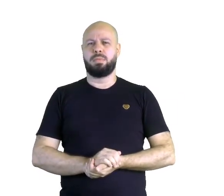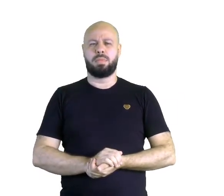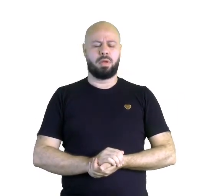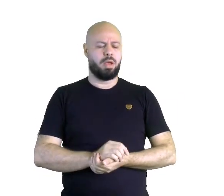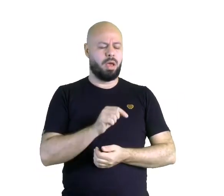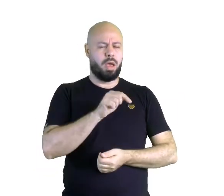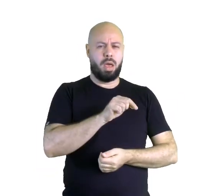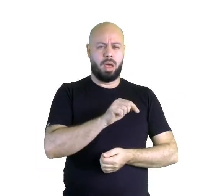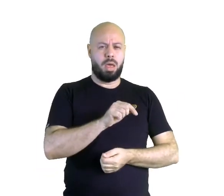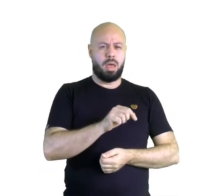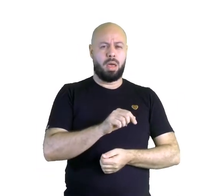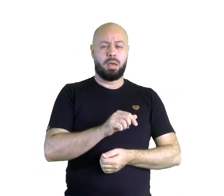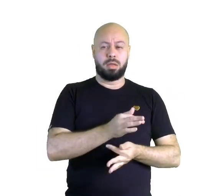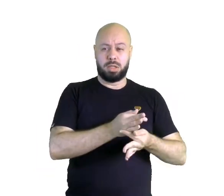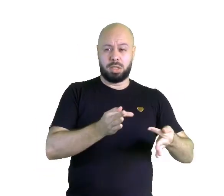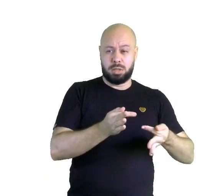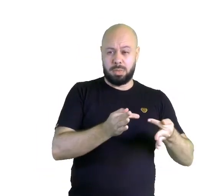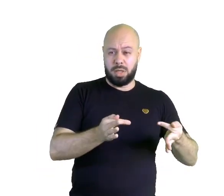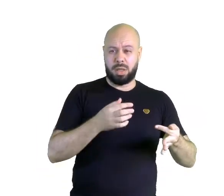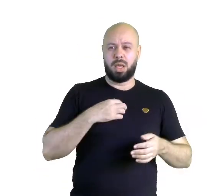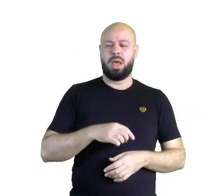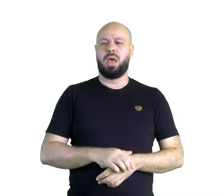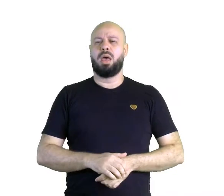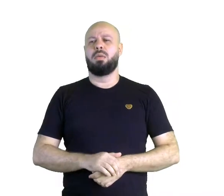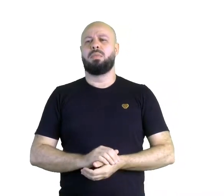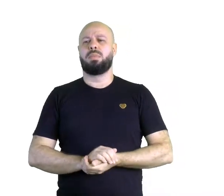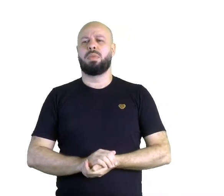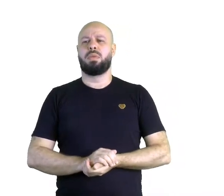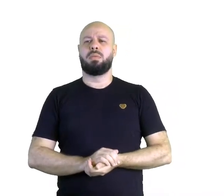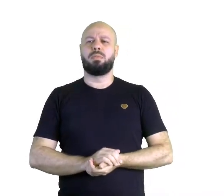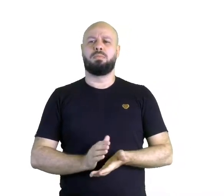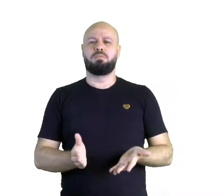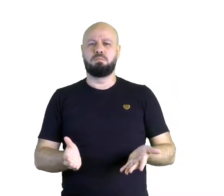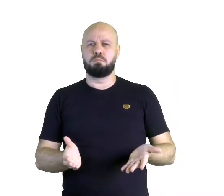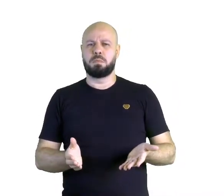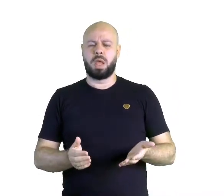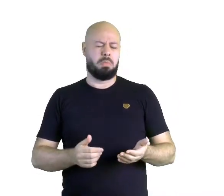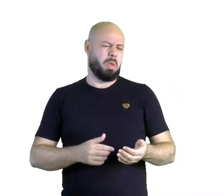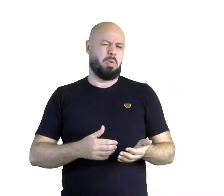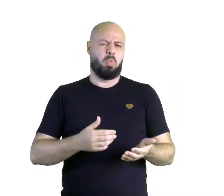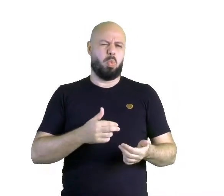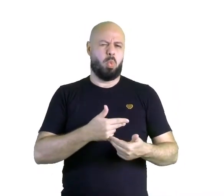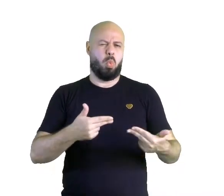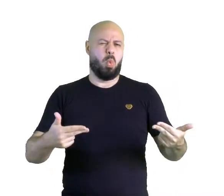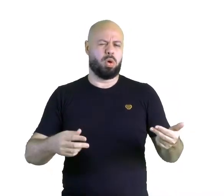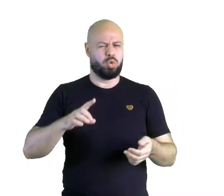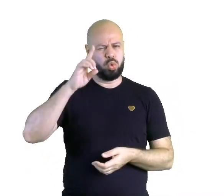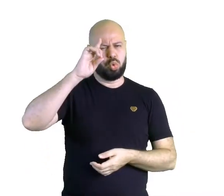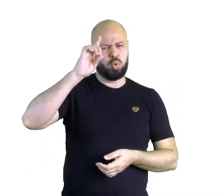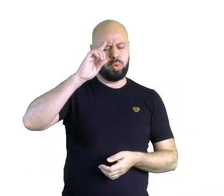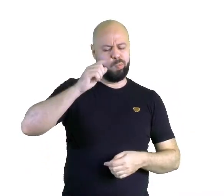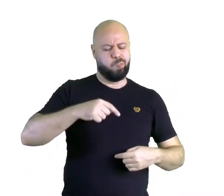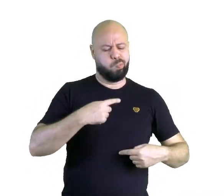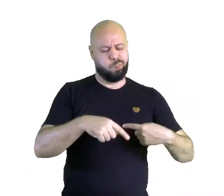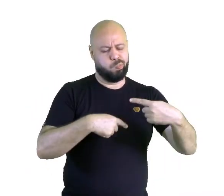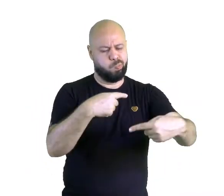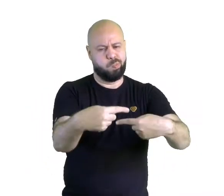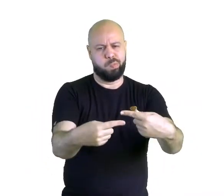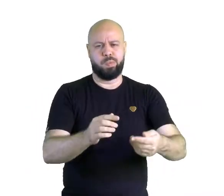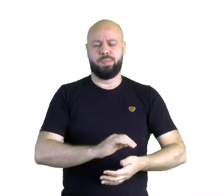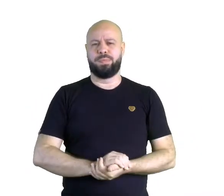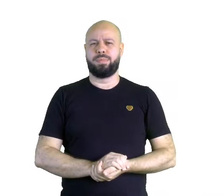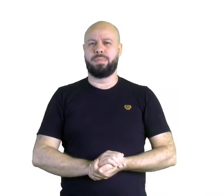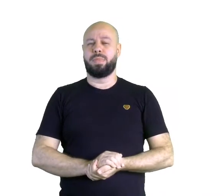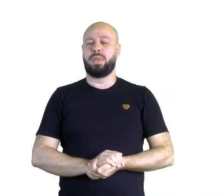Simples, as atividades regulares que são trabalhadas no dia a dia, algo que acontece rotineiramente, e trouxe para